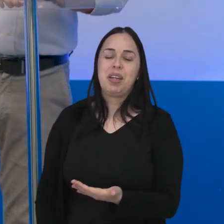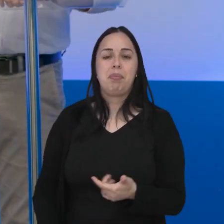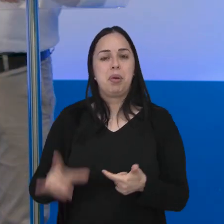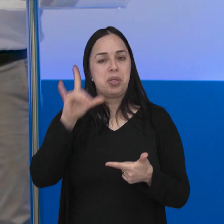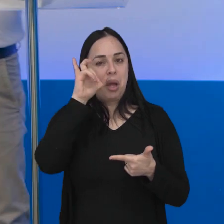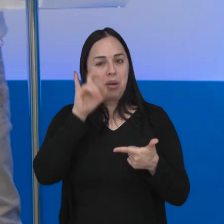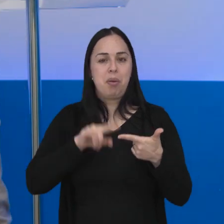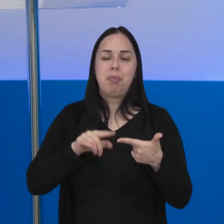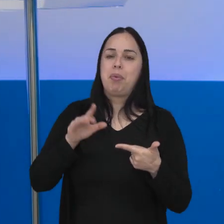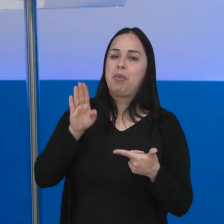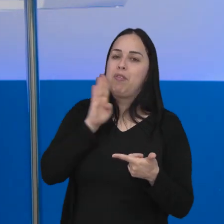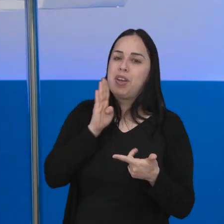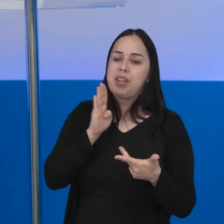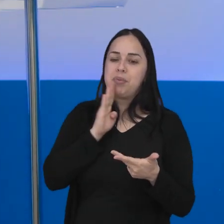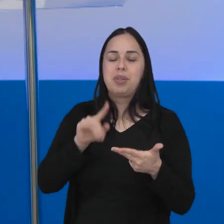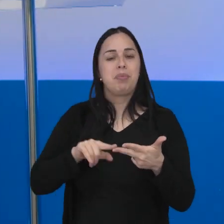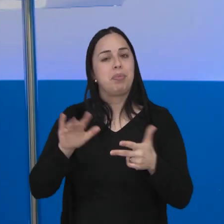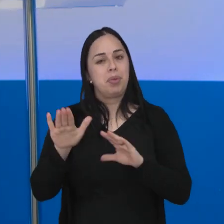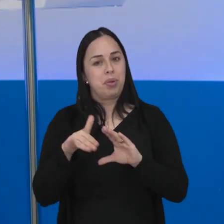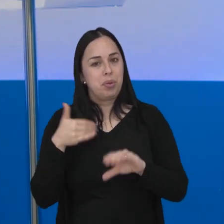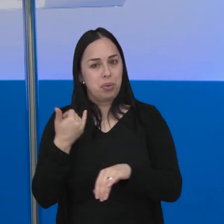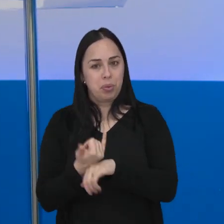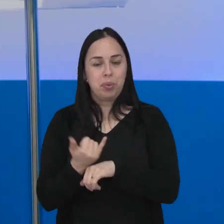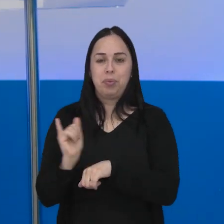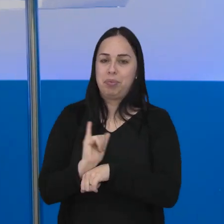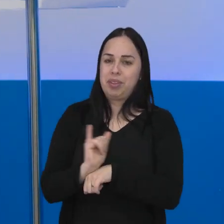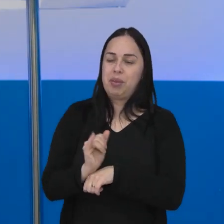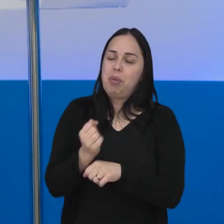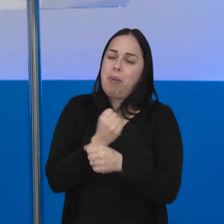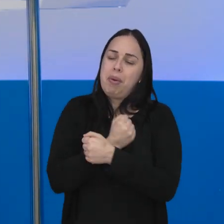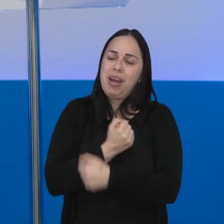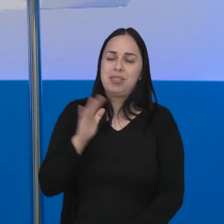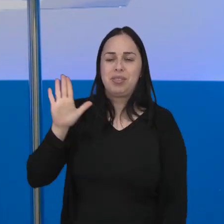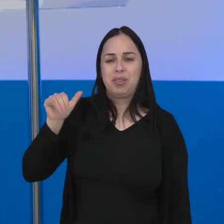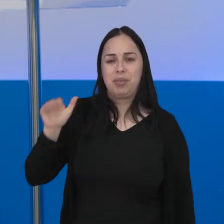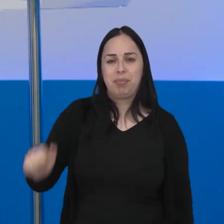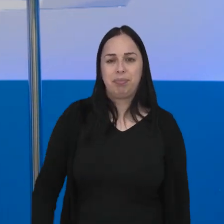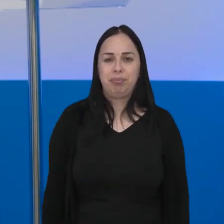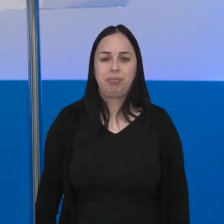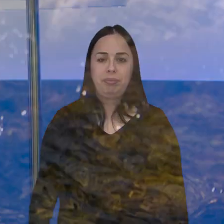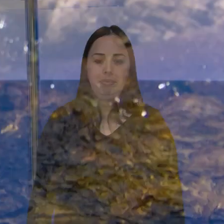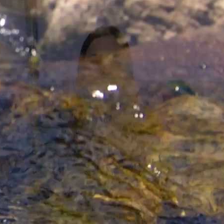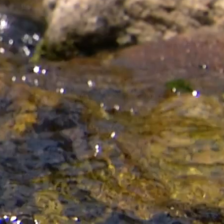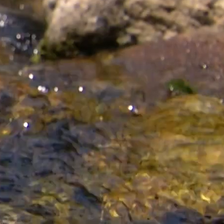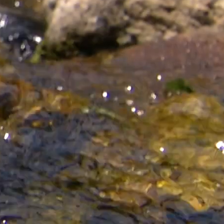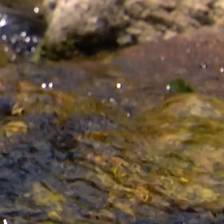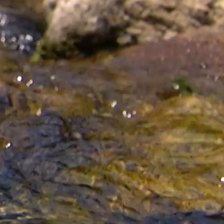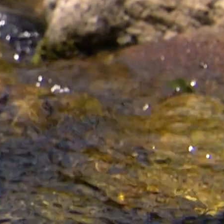Ele vale para o Instagram, para o Facebook e também para o YouTube. Um grande abraço para você. Até mais.